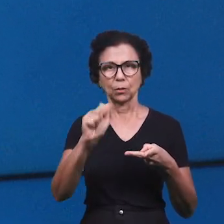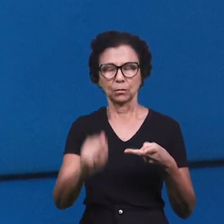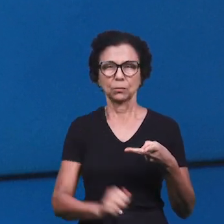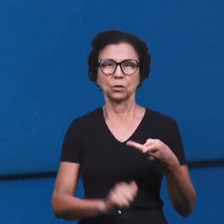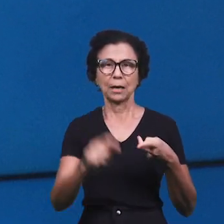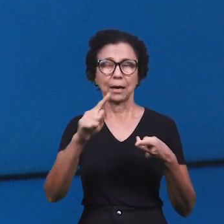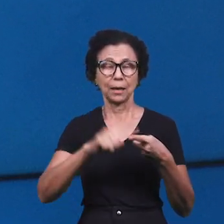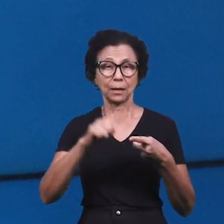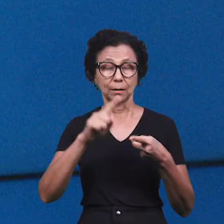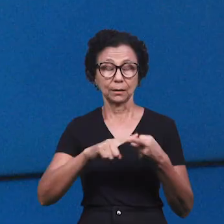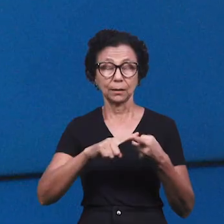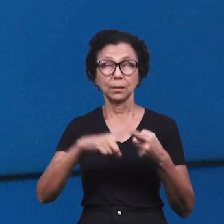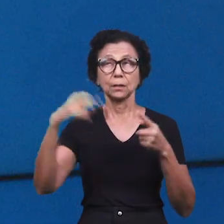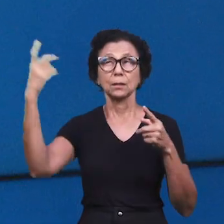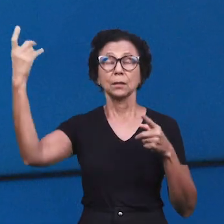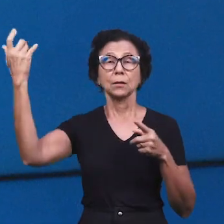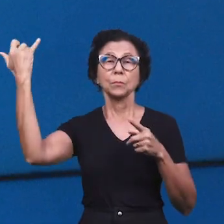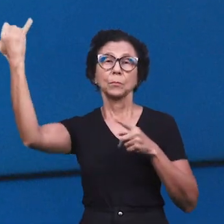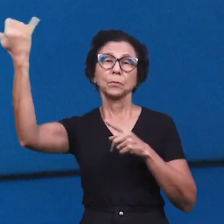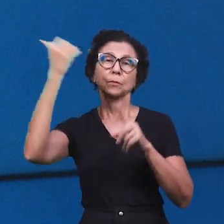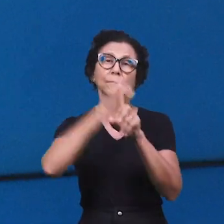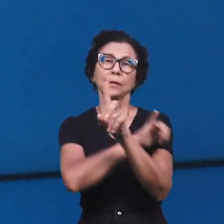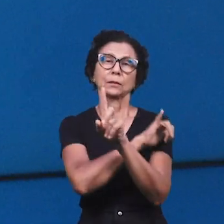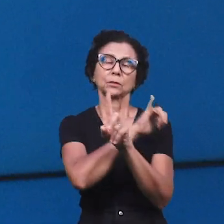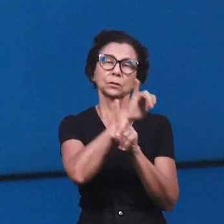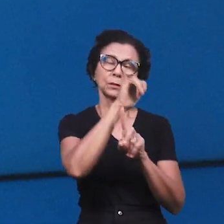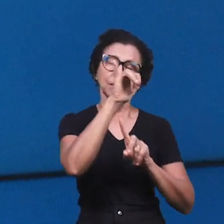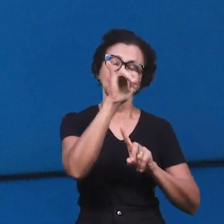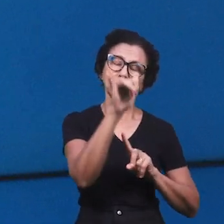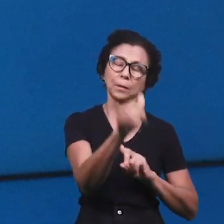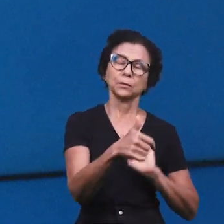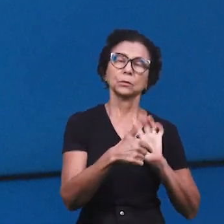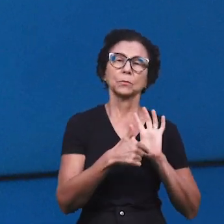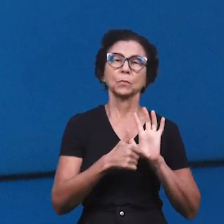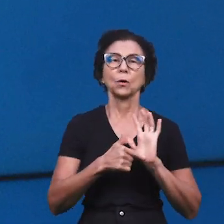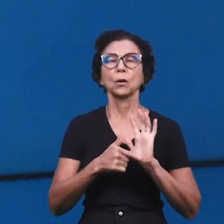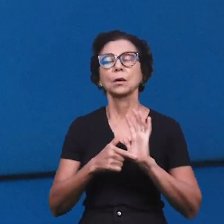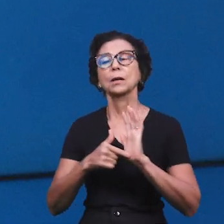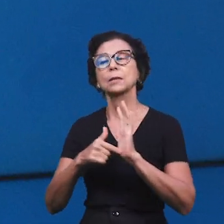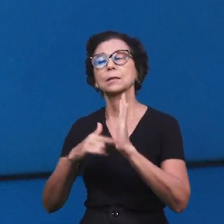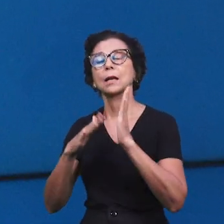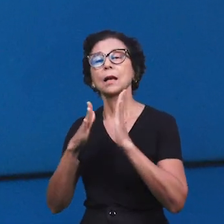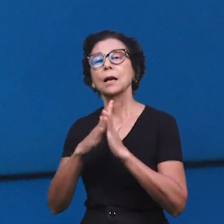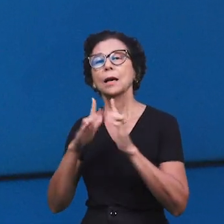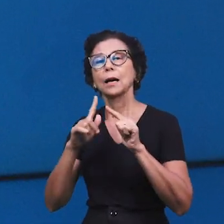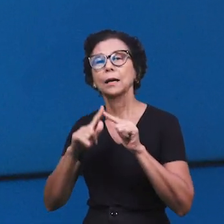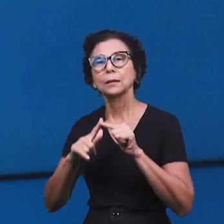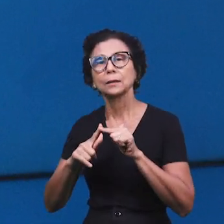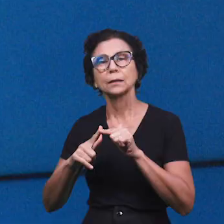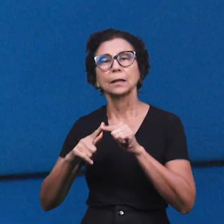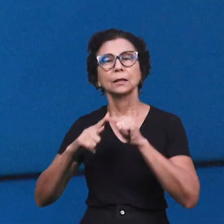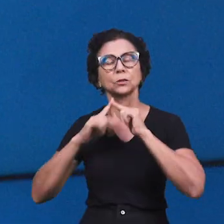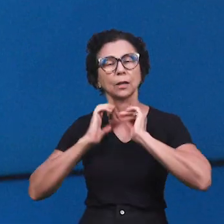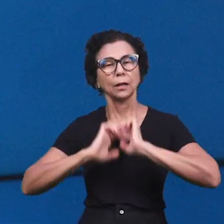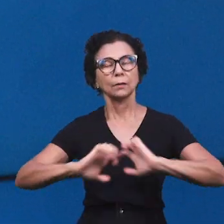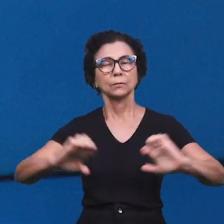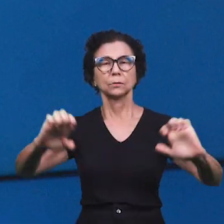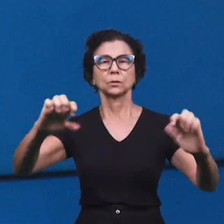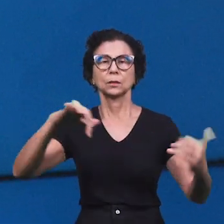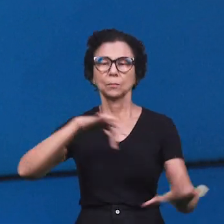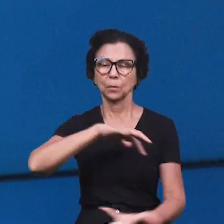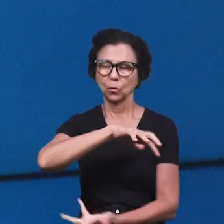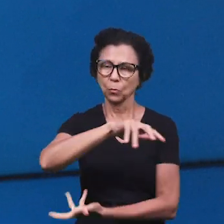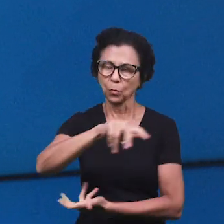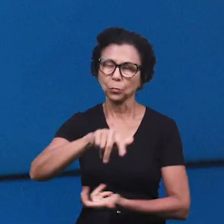capacitar a igreja para ela penetrar no mundo, ou seja, evangelizar o mundo, lançar a semente. E agora, em Sardes, vai ocorrer agora